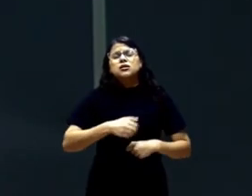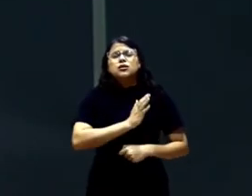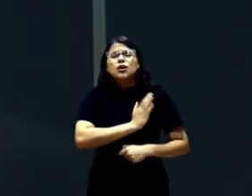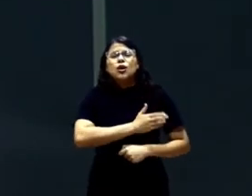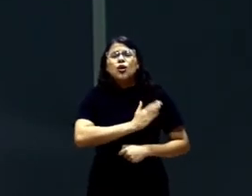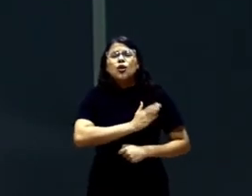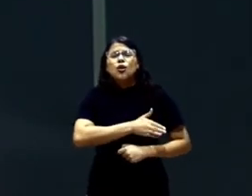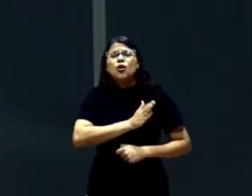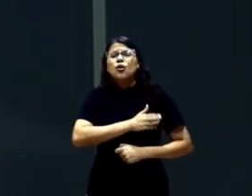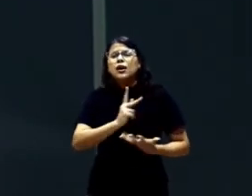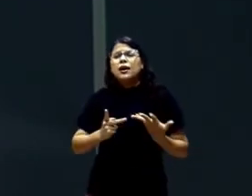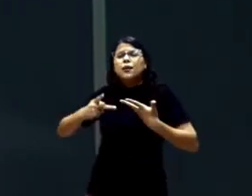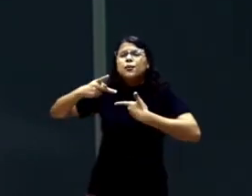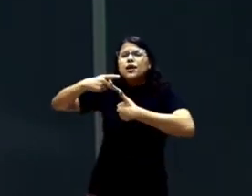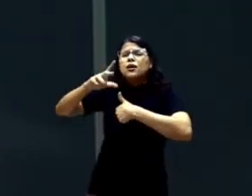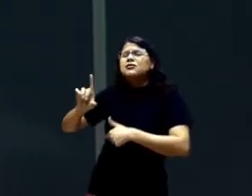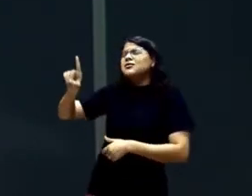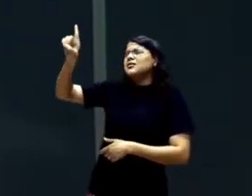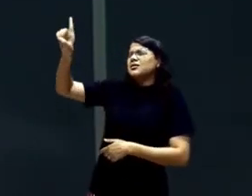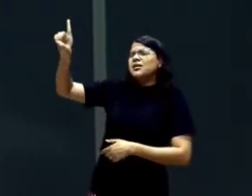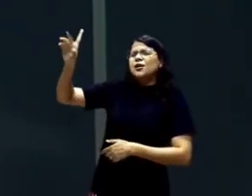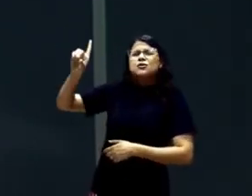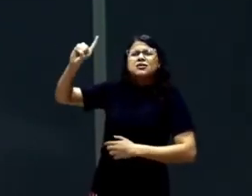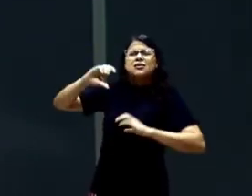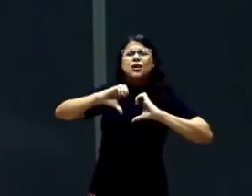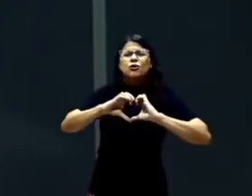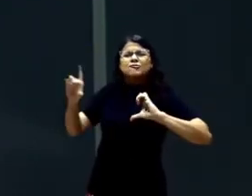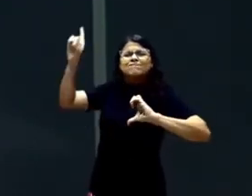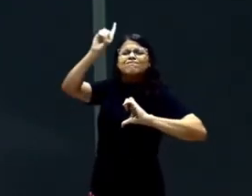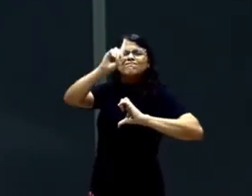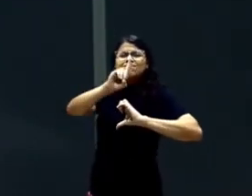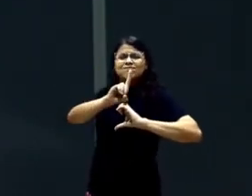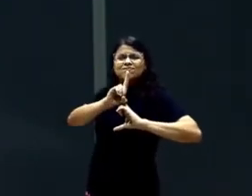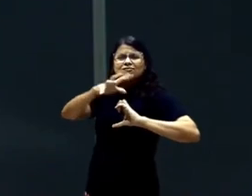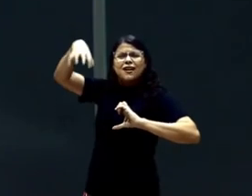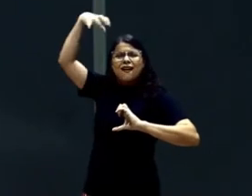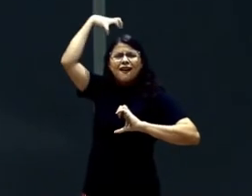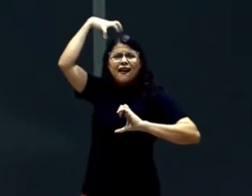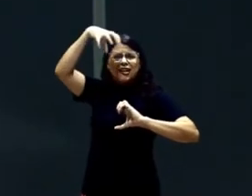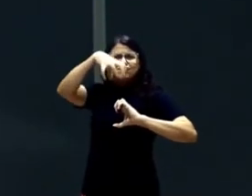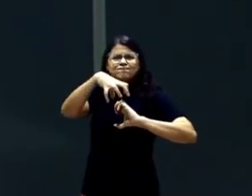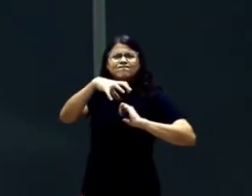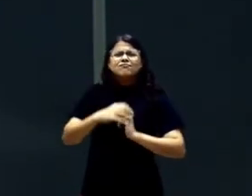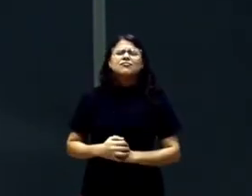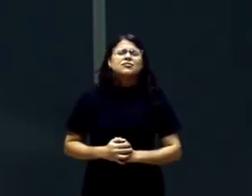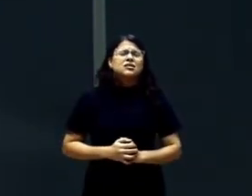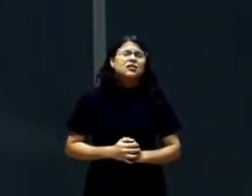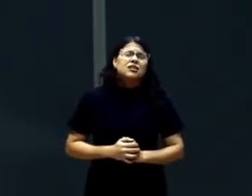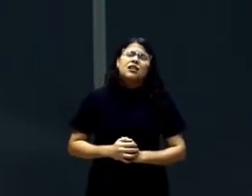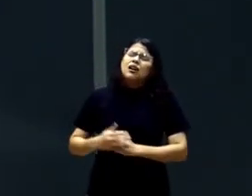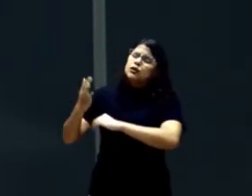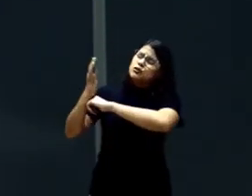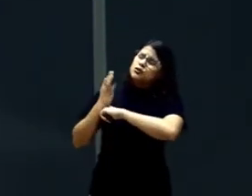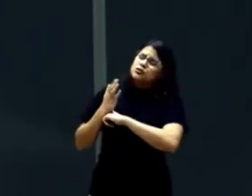não afete, Senhor, a primazia que é Ti. Ajude-nos, ó Deus, a entendermos isso, a